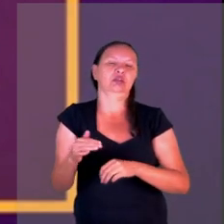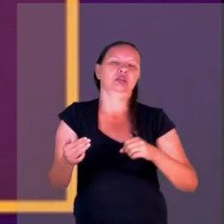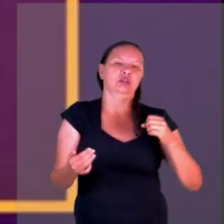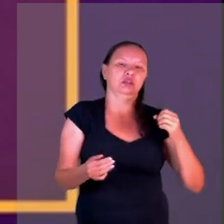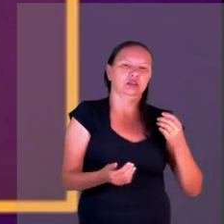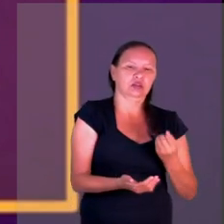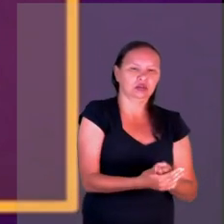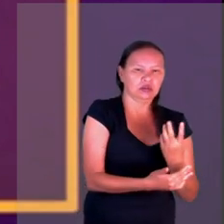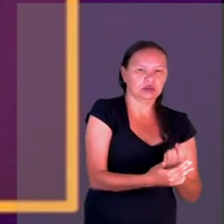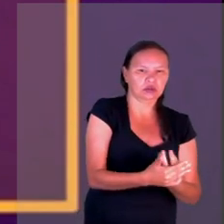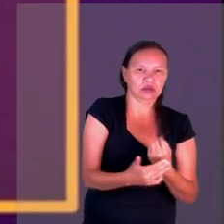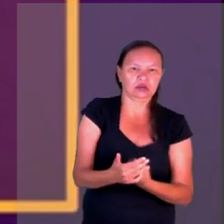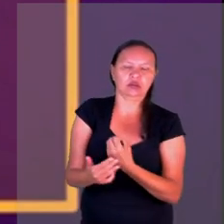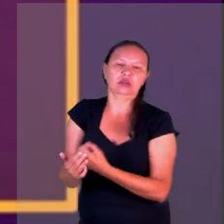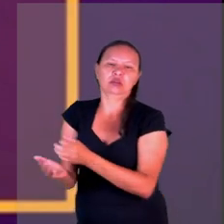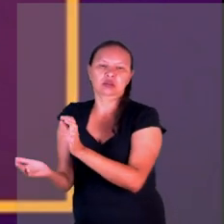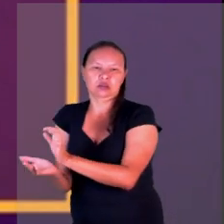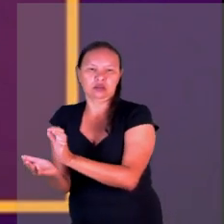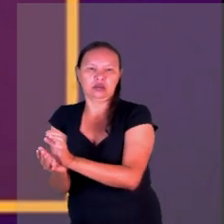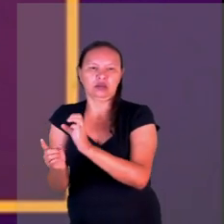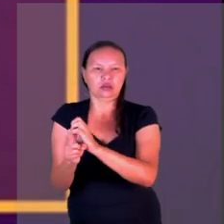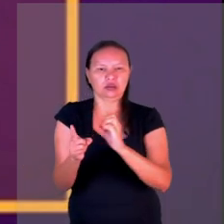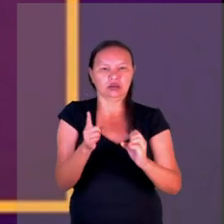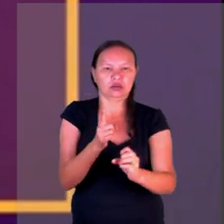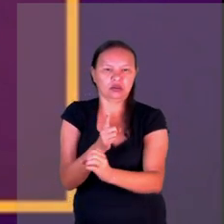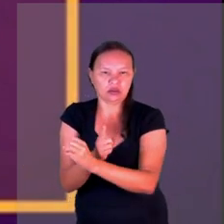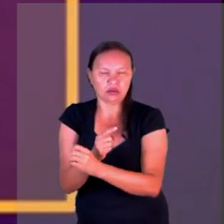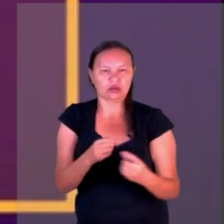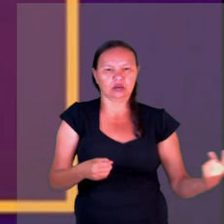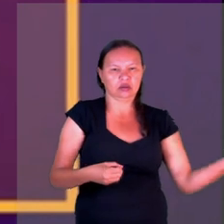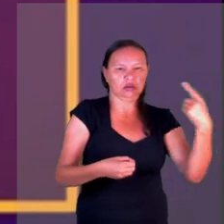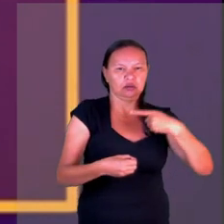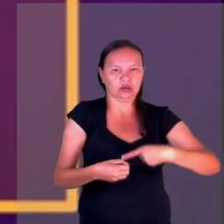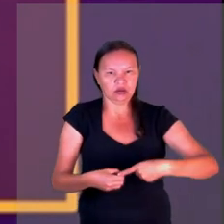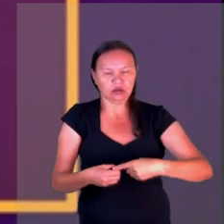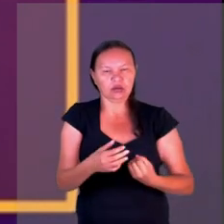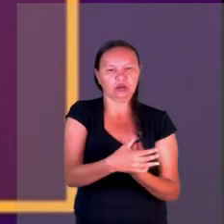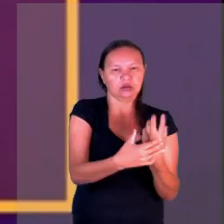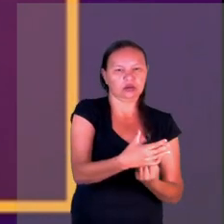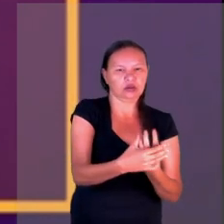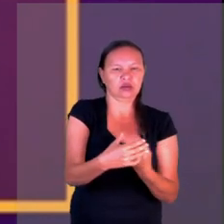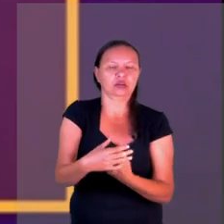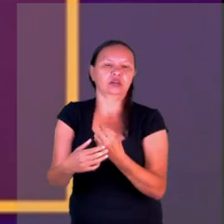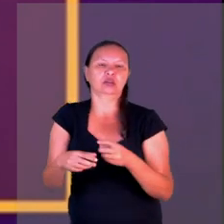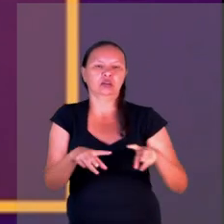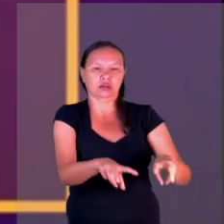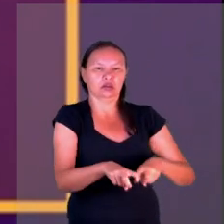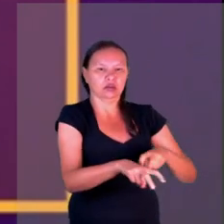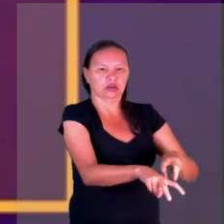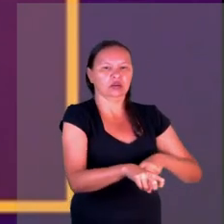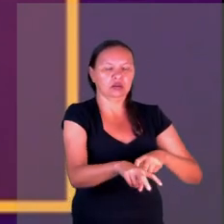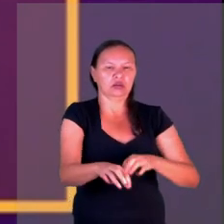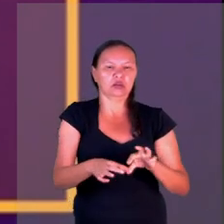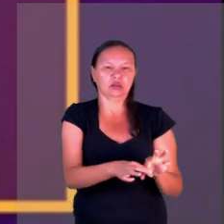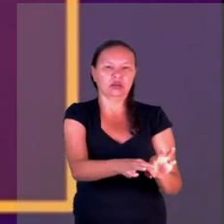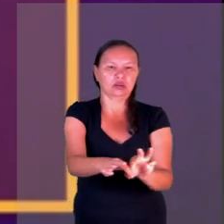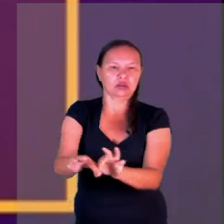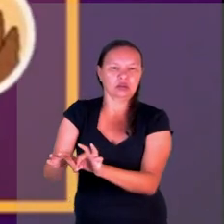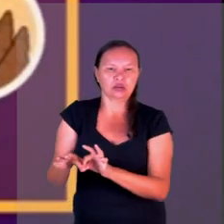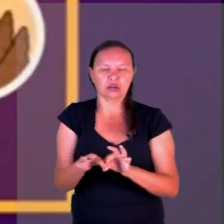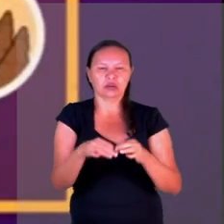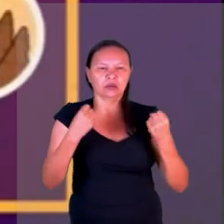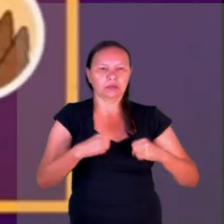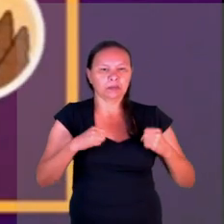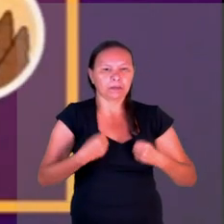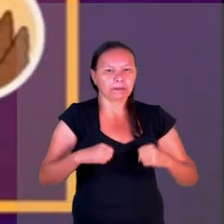na produção dessas comunidades para participar do processo os agricultores ou organizações precisam